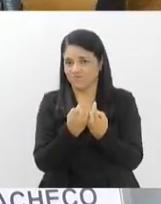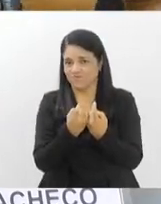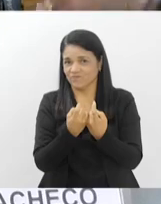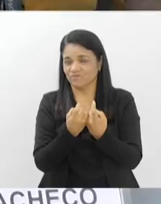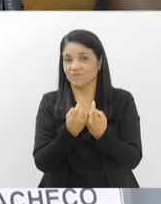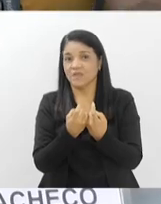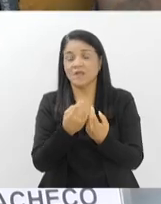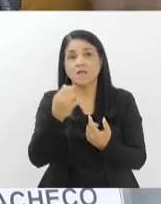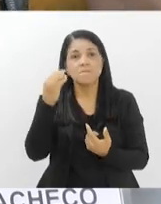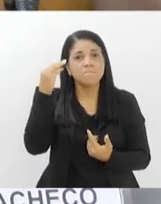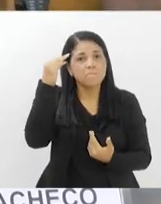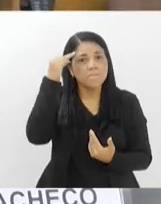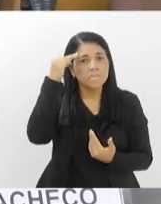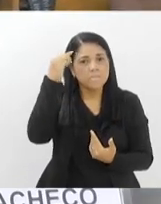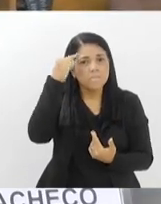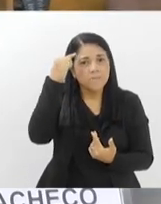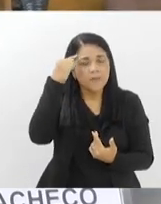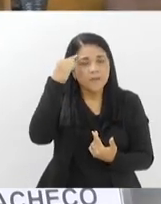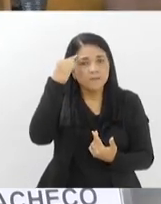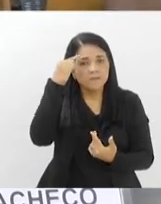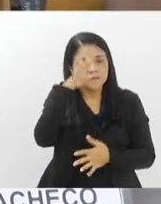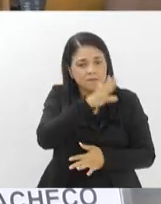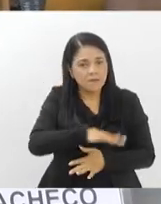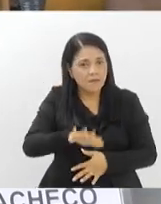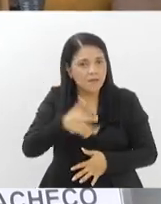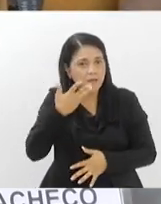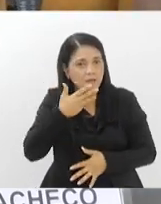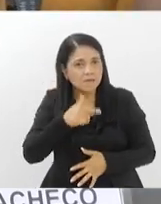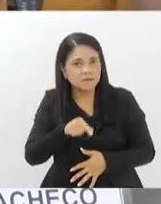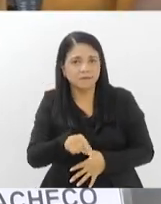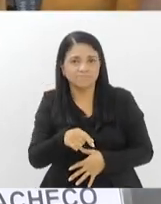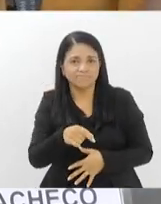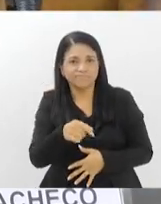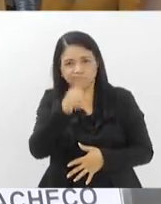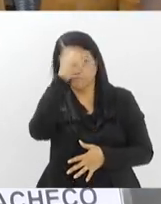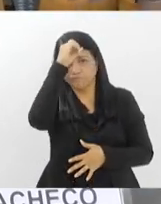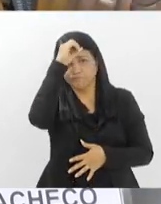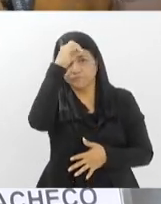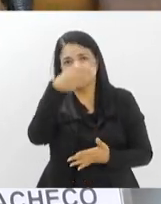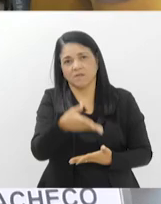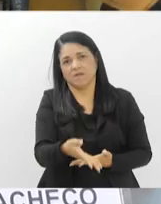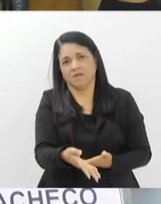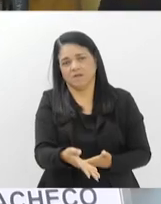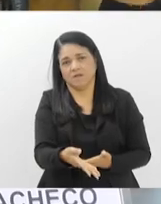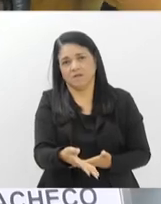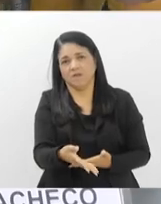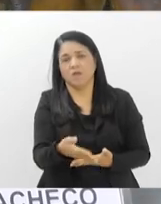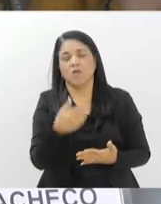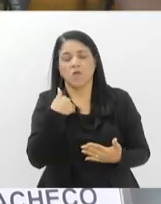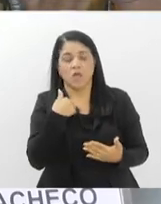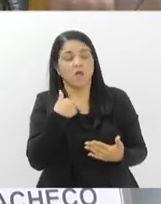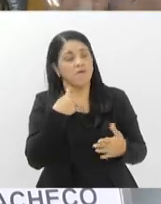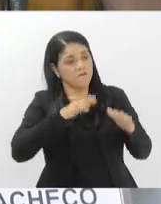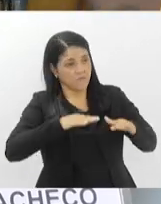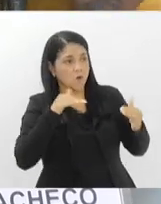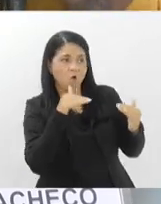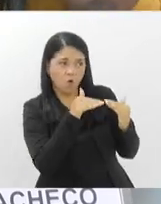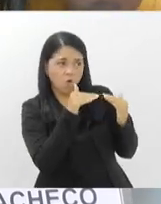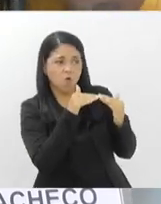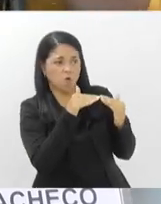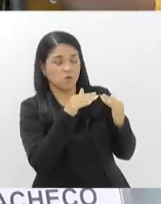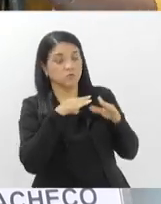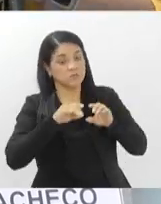Na mente dessas pobres e inocentes crianças que estão ali. Então, eu concordo com a excelência. Se a gente está falando